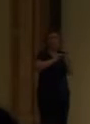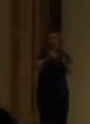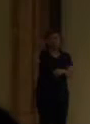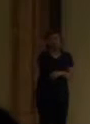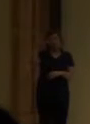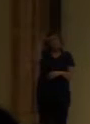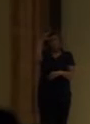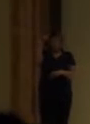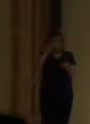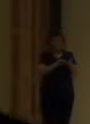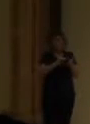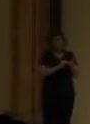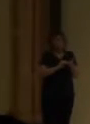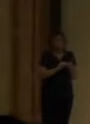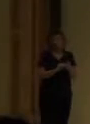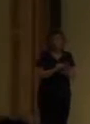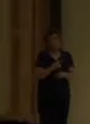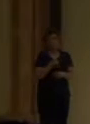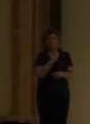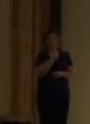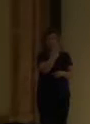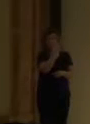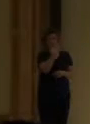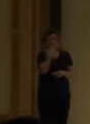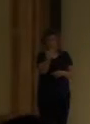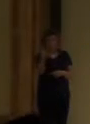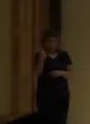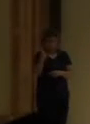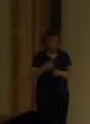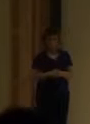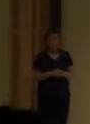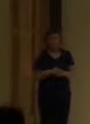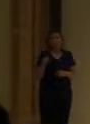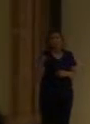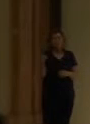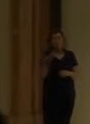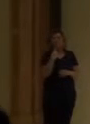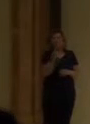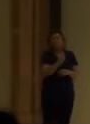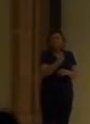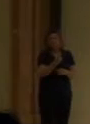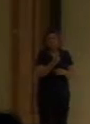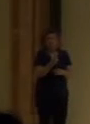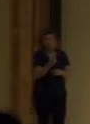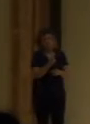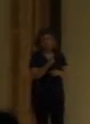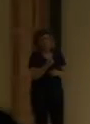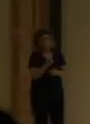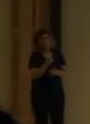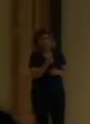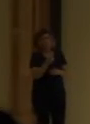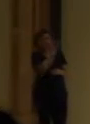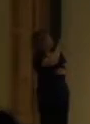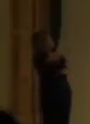1580, fala ainda desse bom selvagem, como diria o Rousseau, muitos anos mais